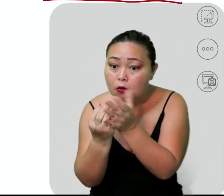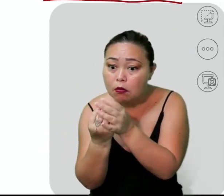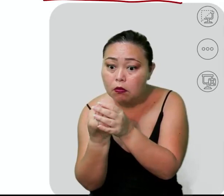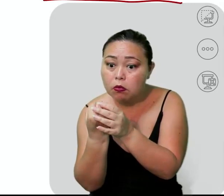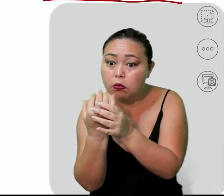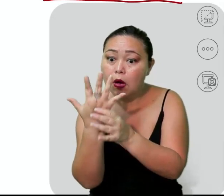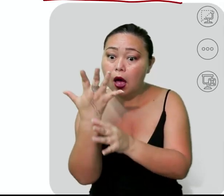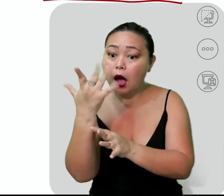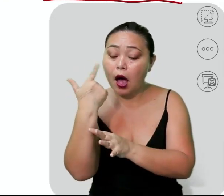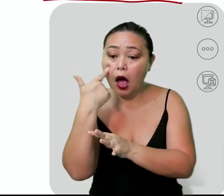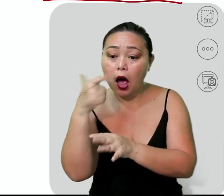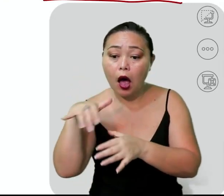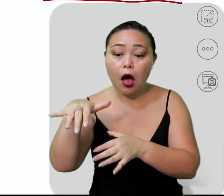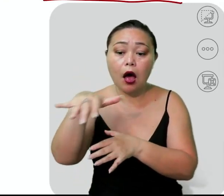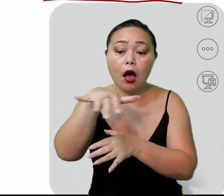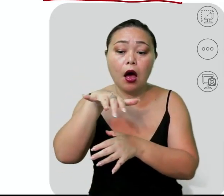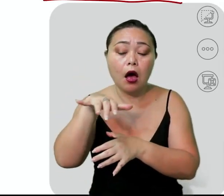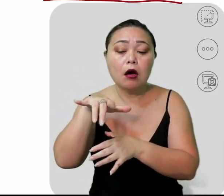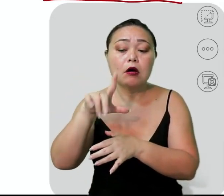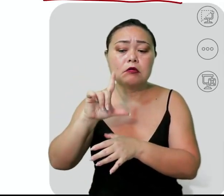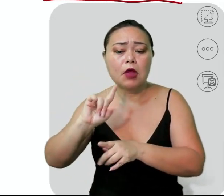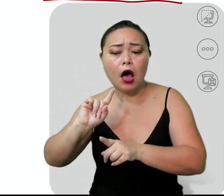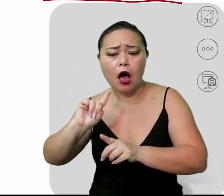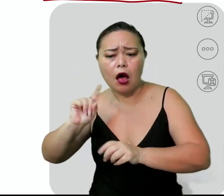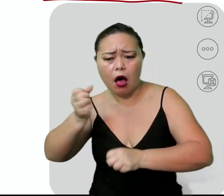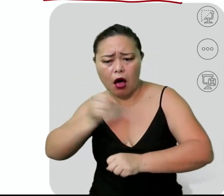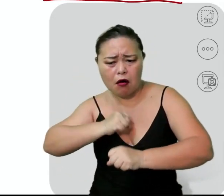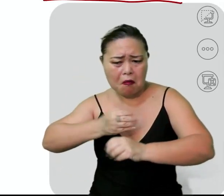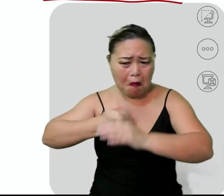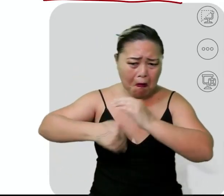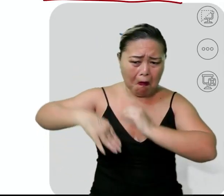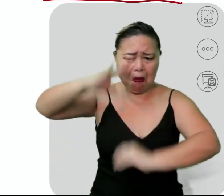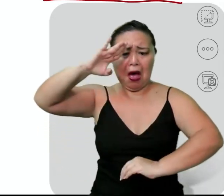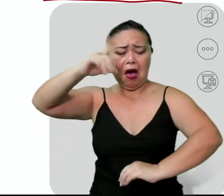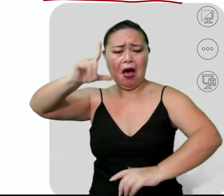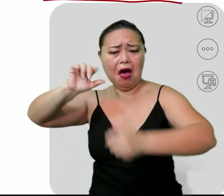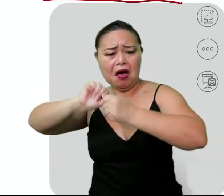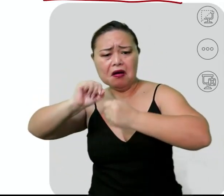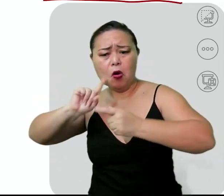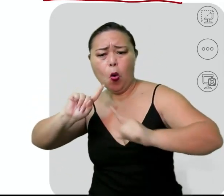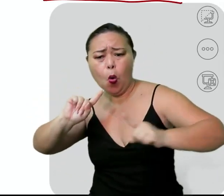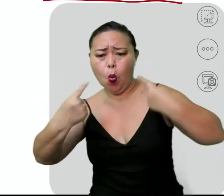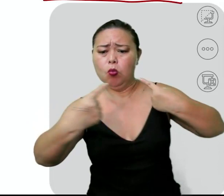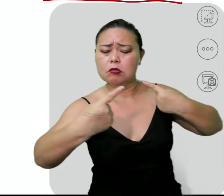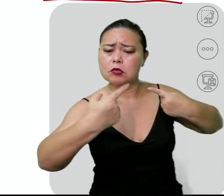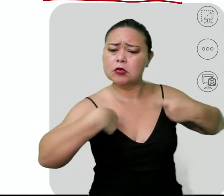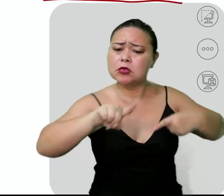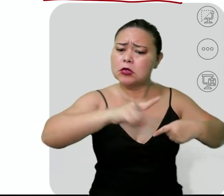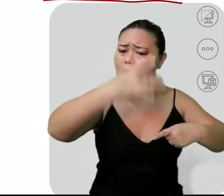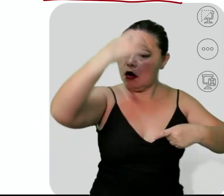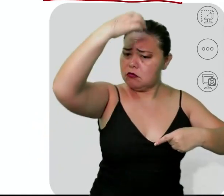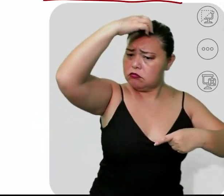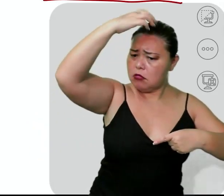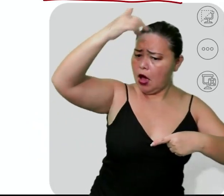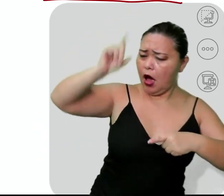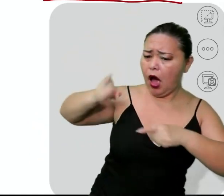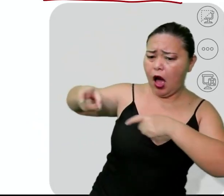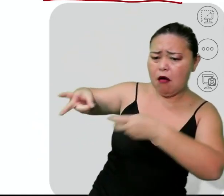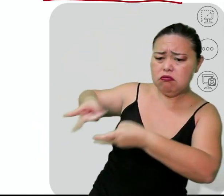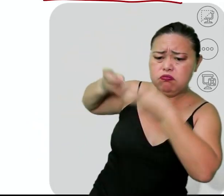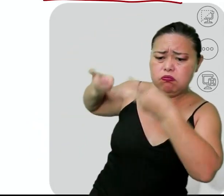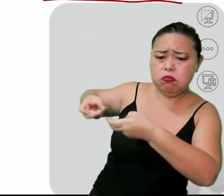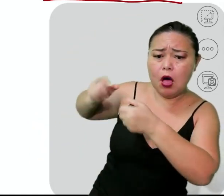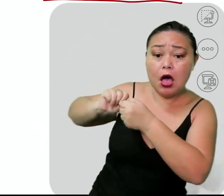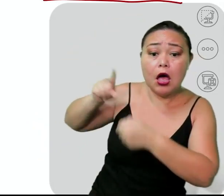A burguesia e os camponeses irão se revoltar contra a exploração da nobreza. Essa daqui não